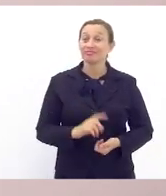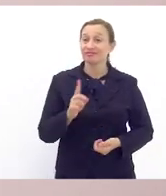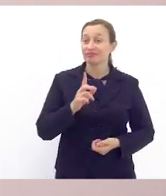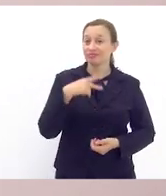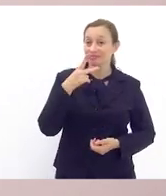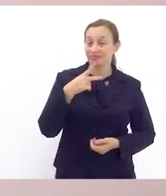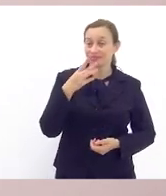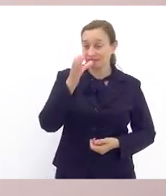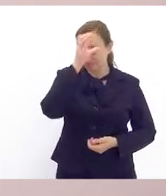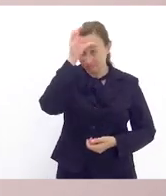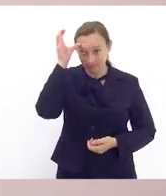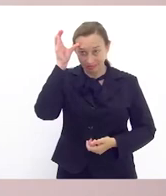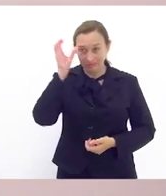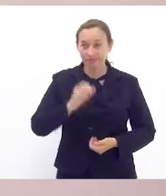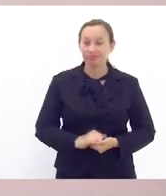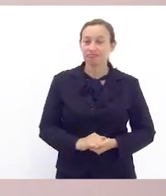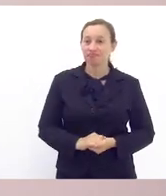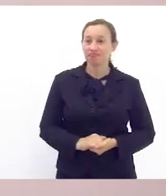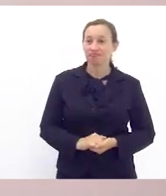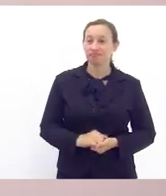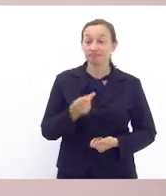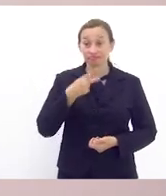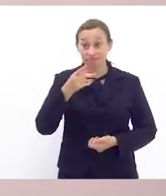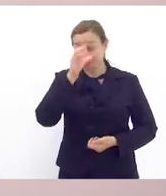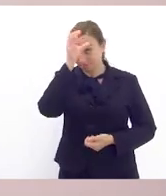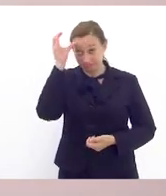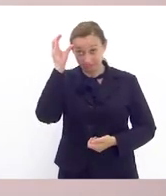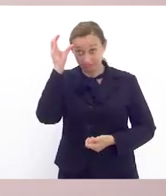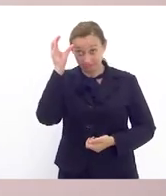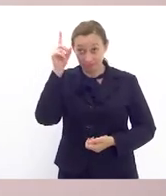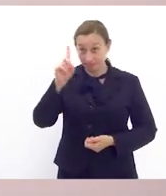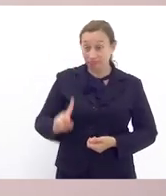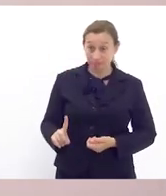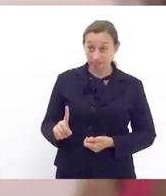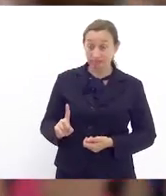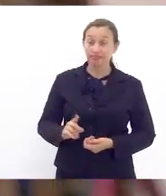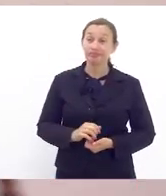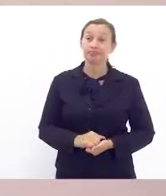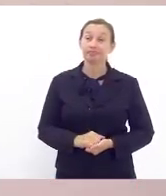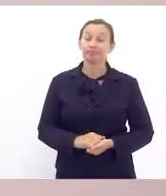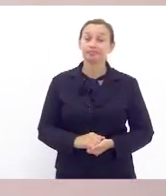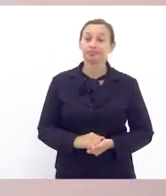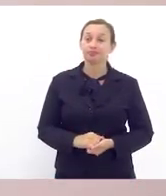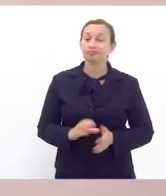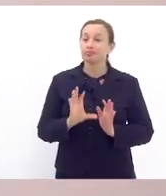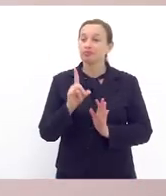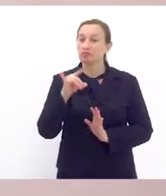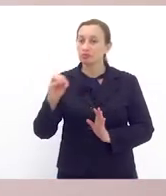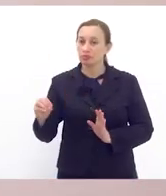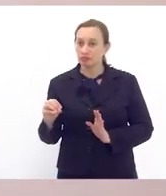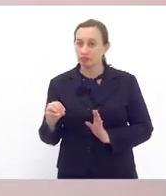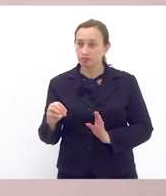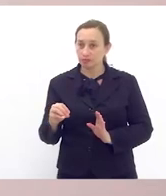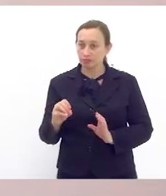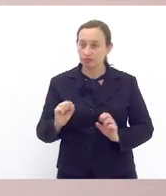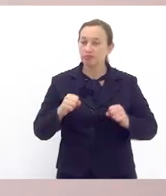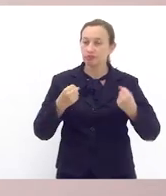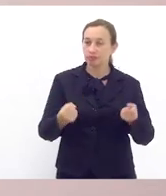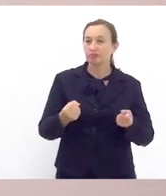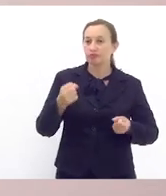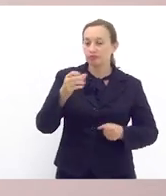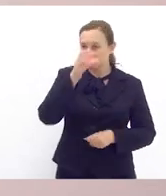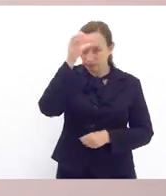o consumidor em momento nenhum foi falado aqui o direito do consumidor né o código Defesa do Consumidor no seu artigo 22